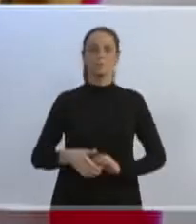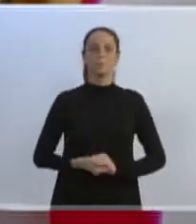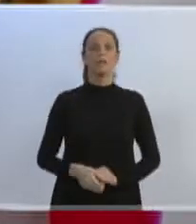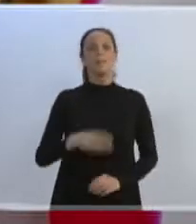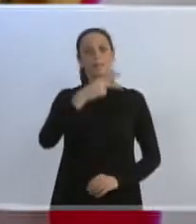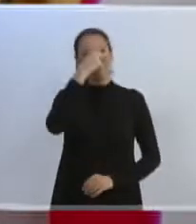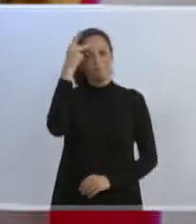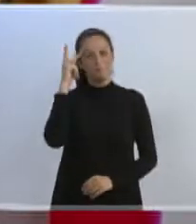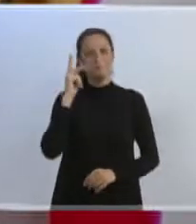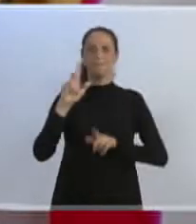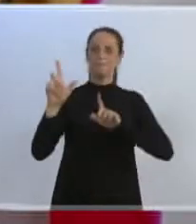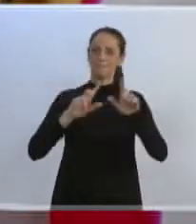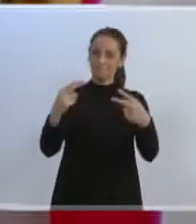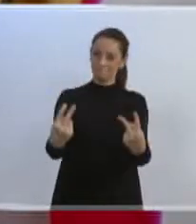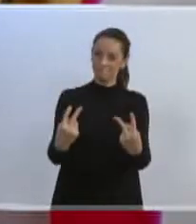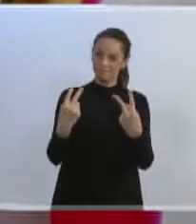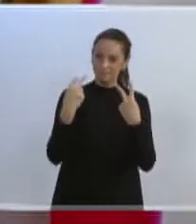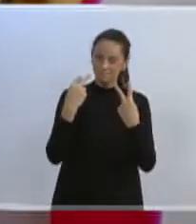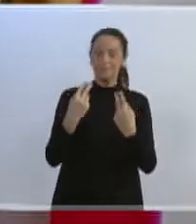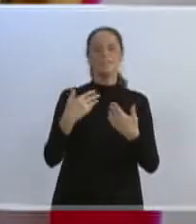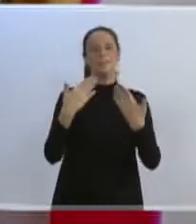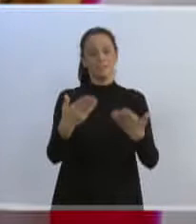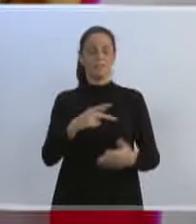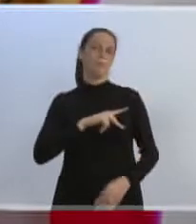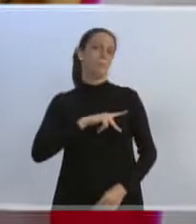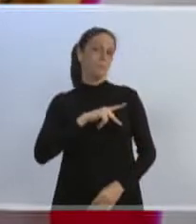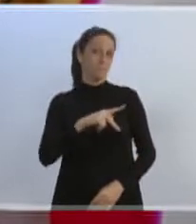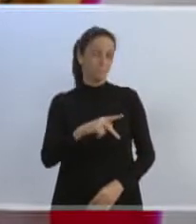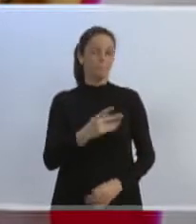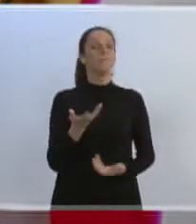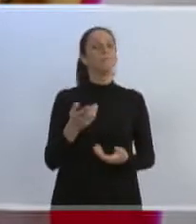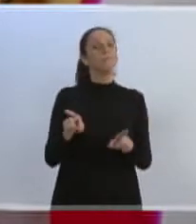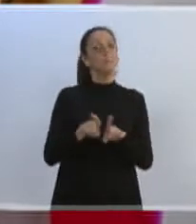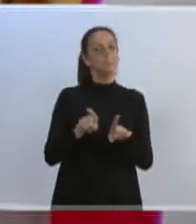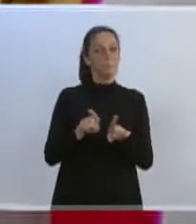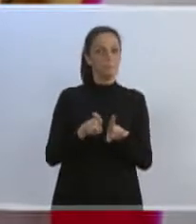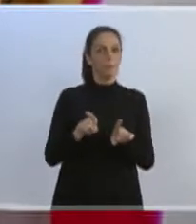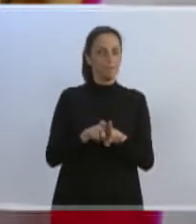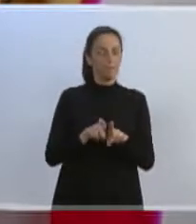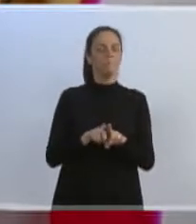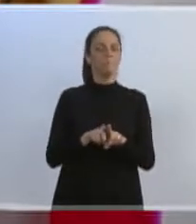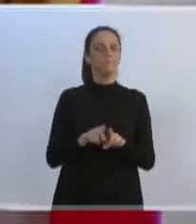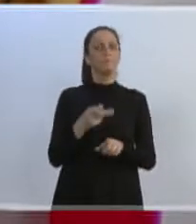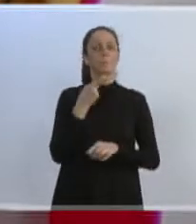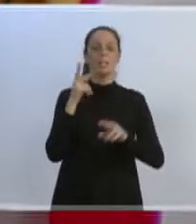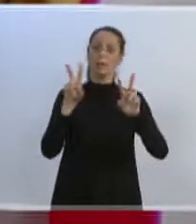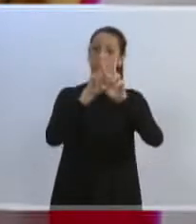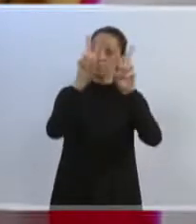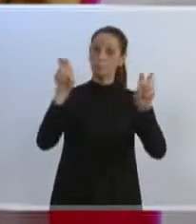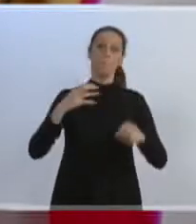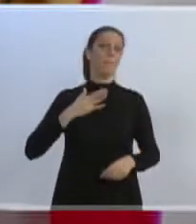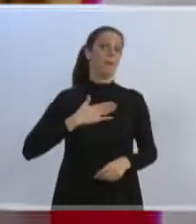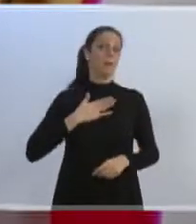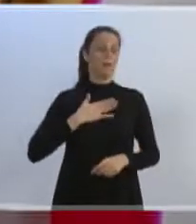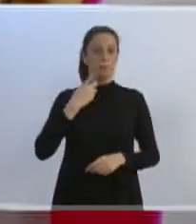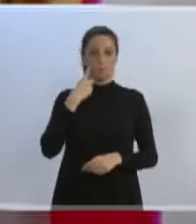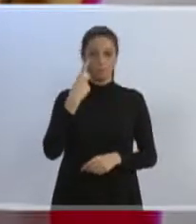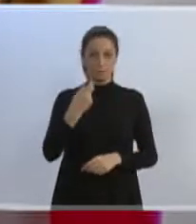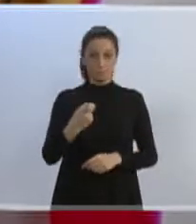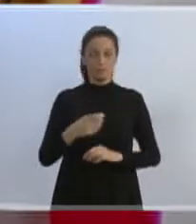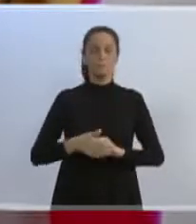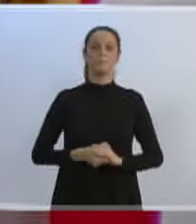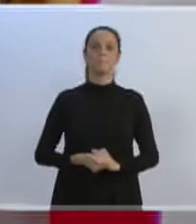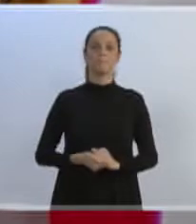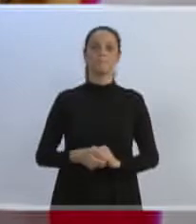também através de vossos lares. Senhor presidente, eu também quero trazer nessa casa um assunto que é do meu interesse, que